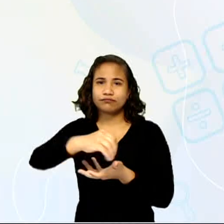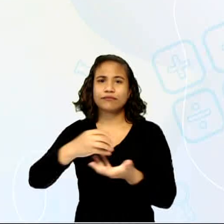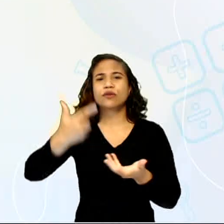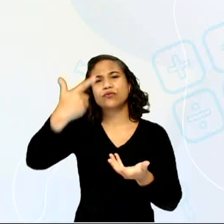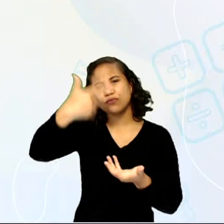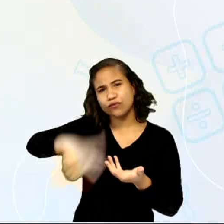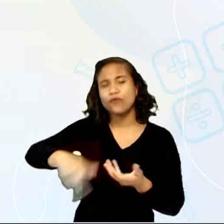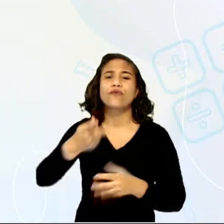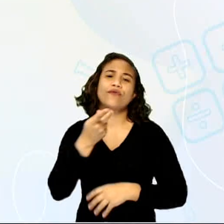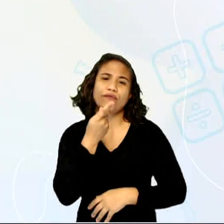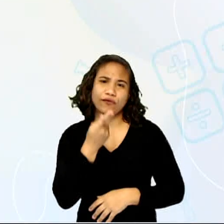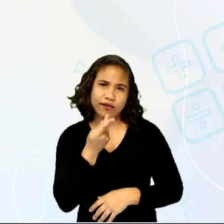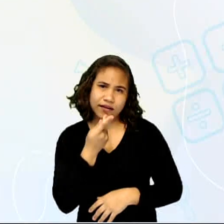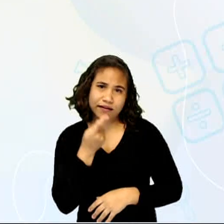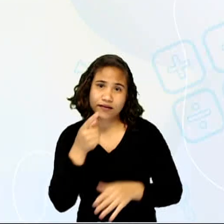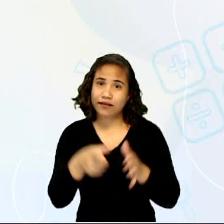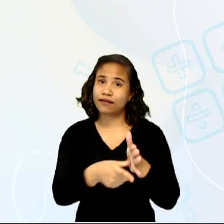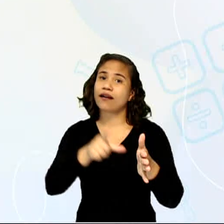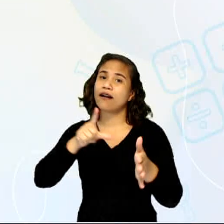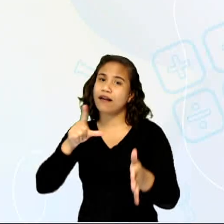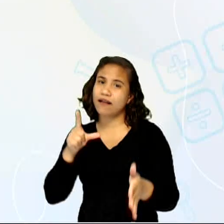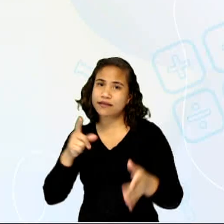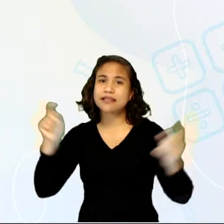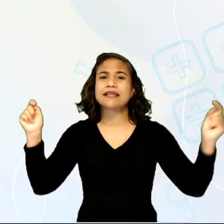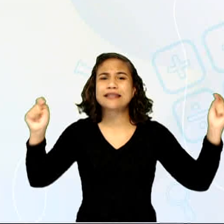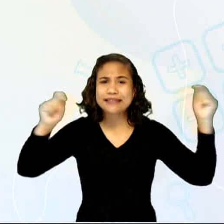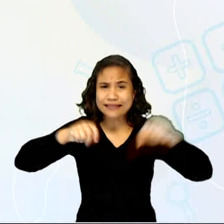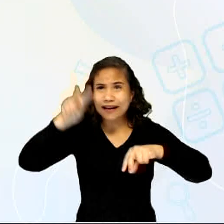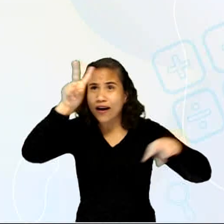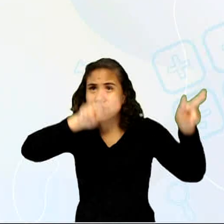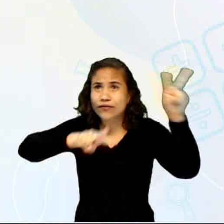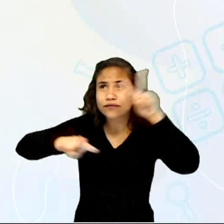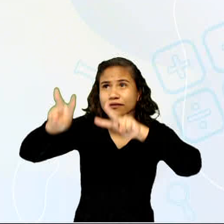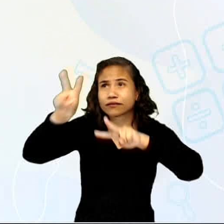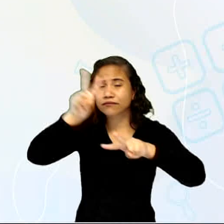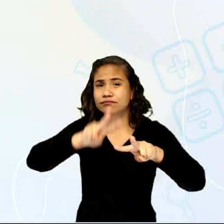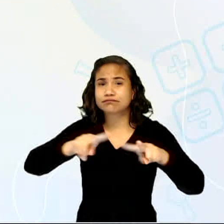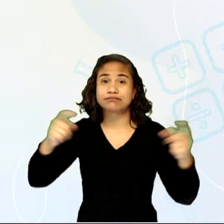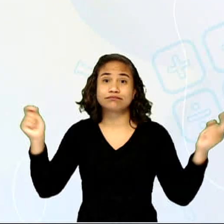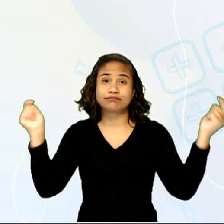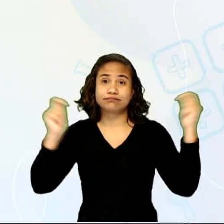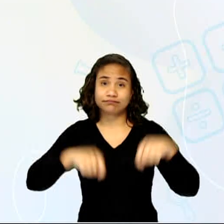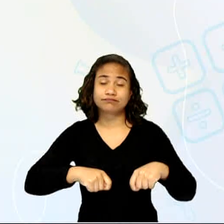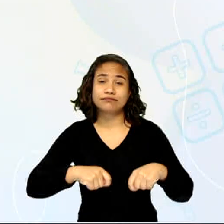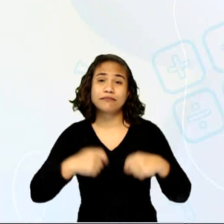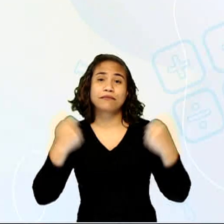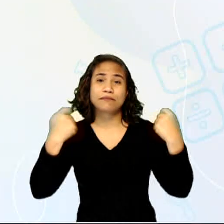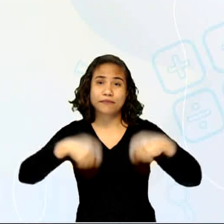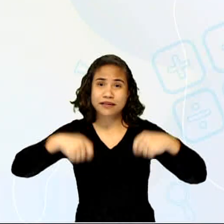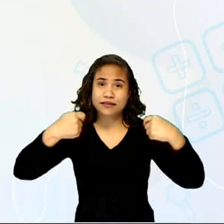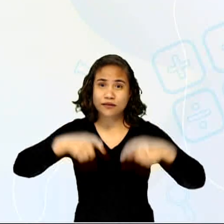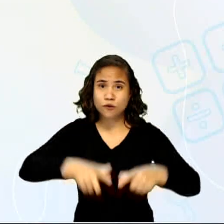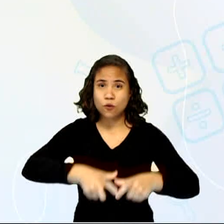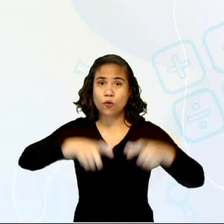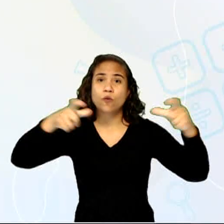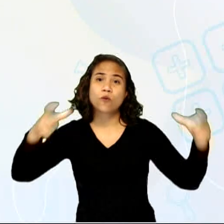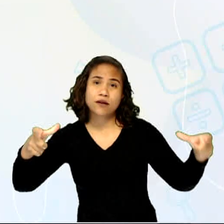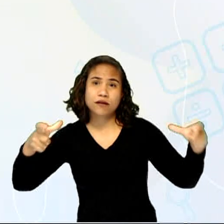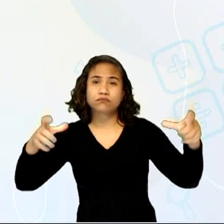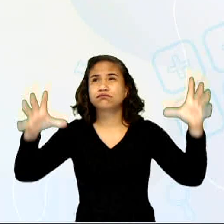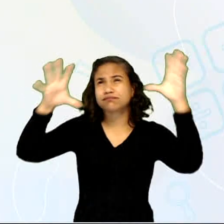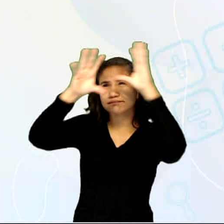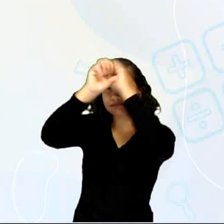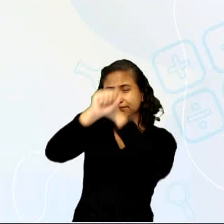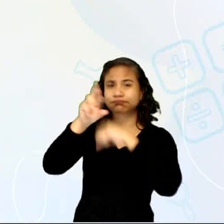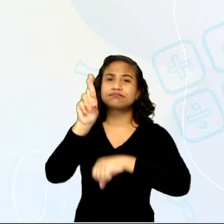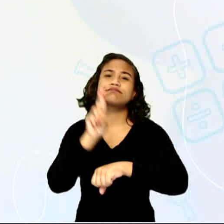eu falei anteriormente, para poder visualizar com mais precisão, é necessário estar em lugar mais escuro e